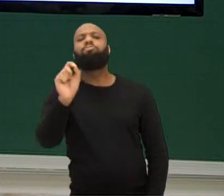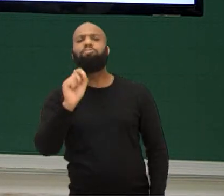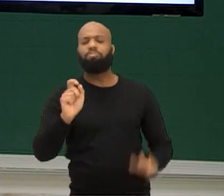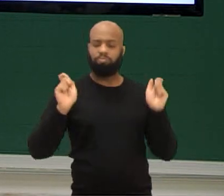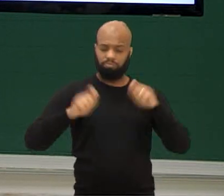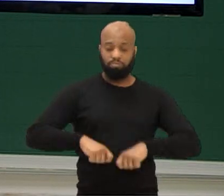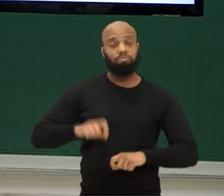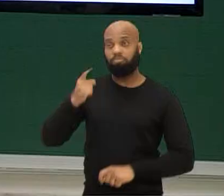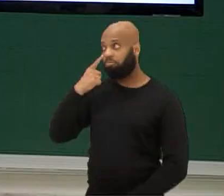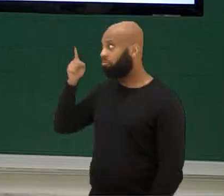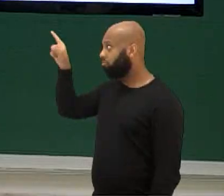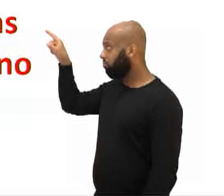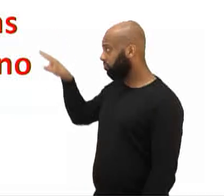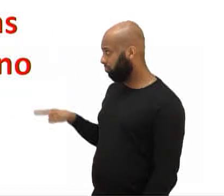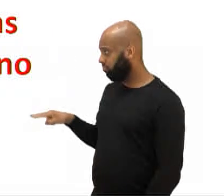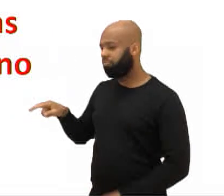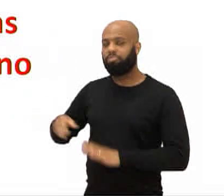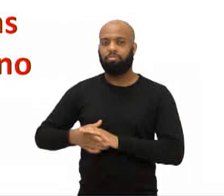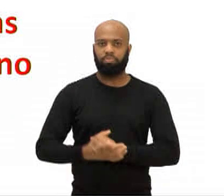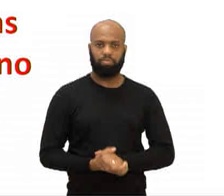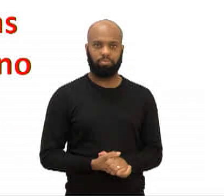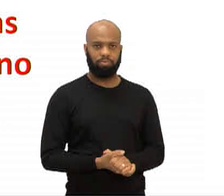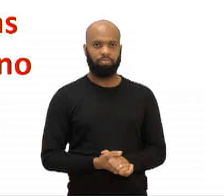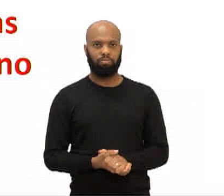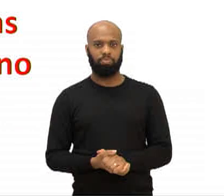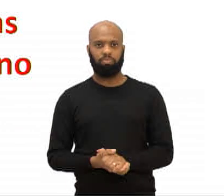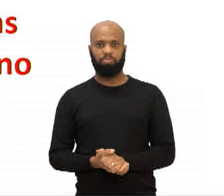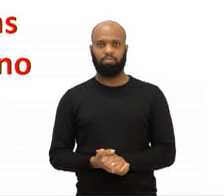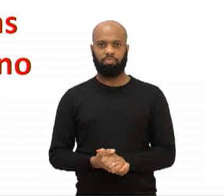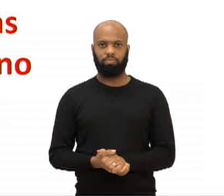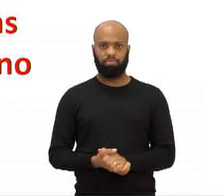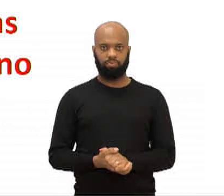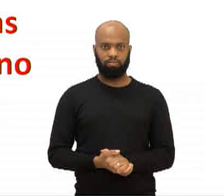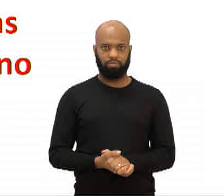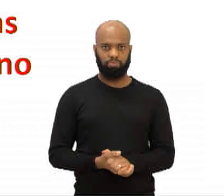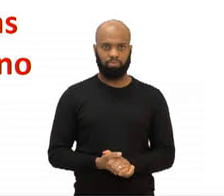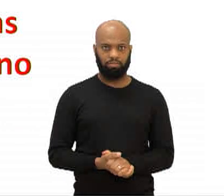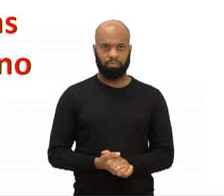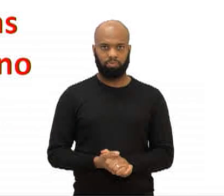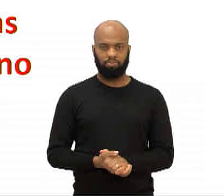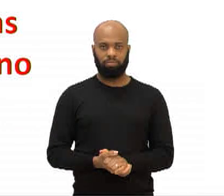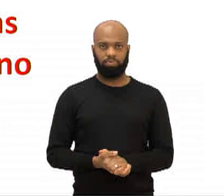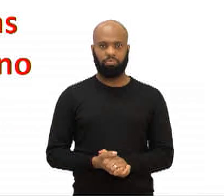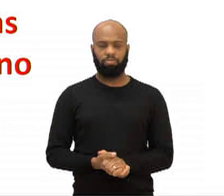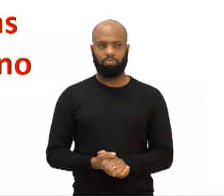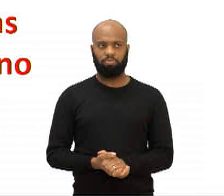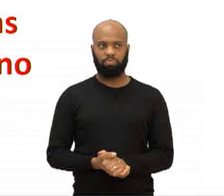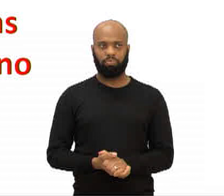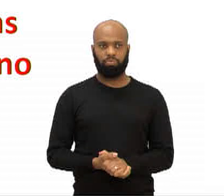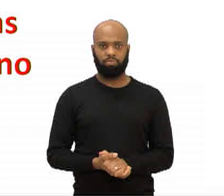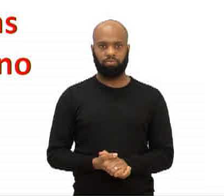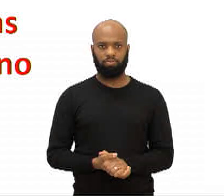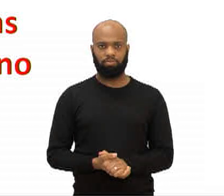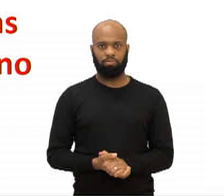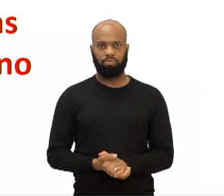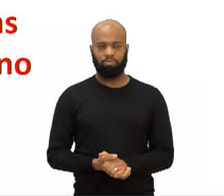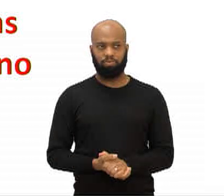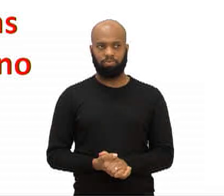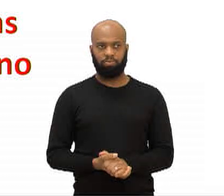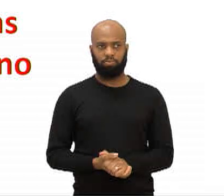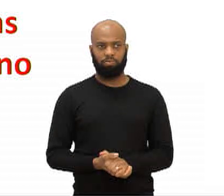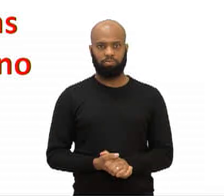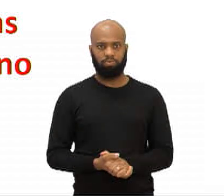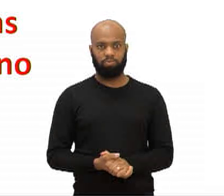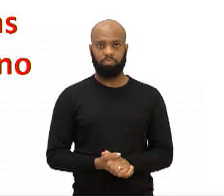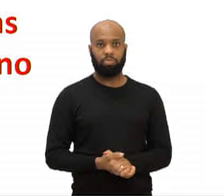resposta também é em los autorretratos e em las selfies, a gente se retrata a uno mesmo, por sua própria